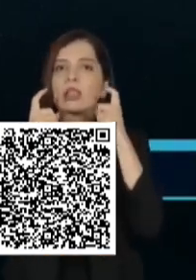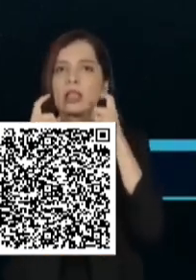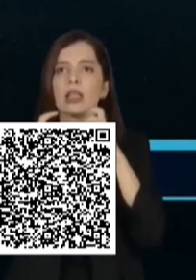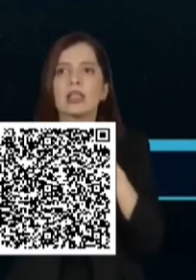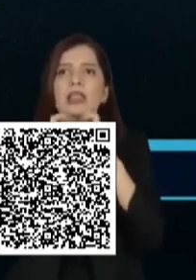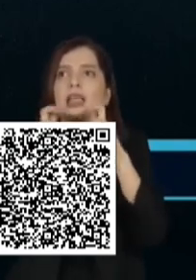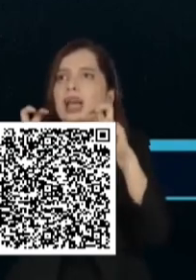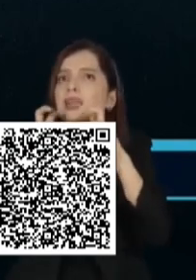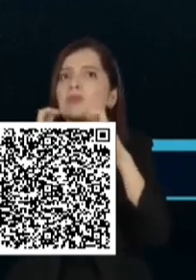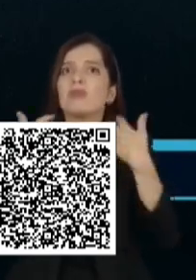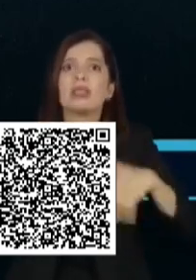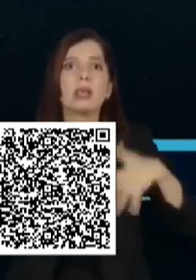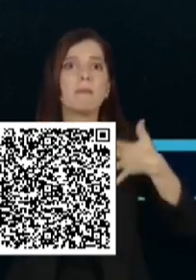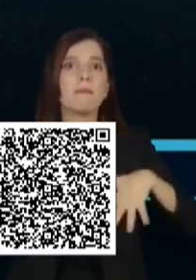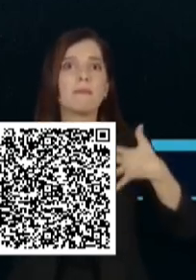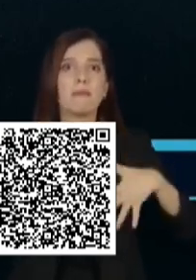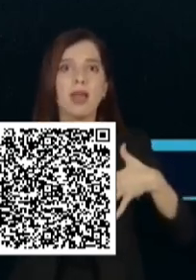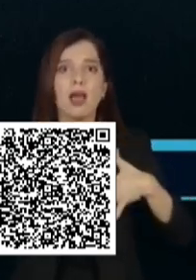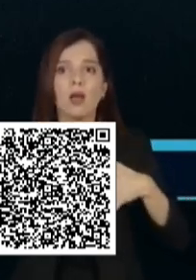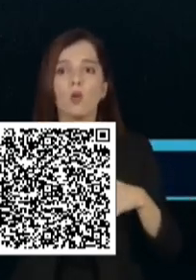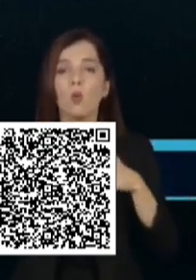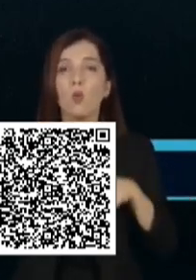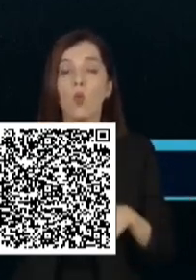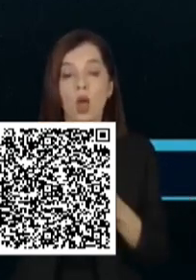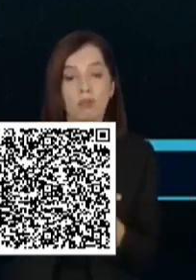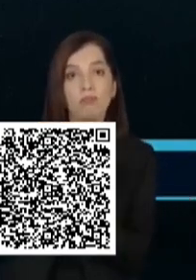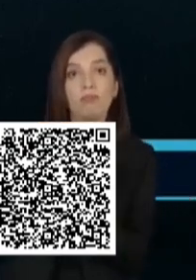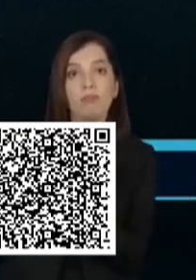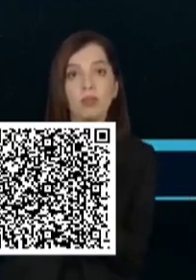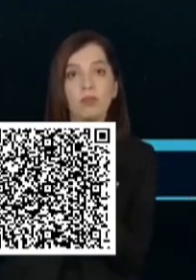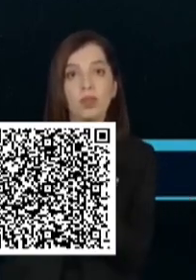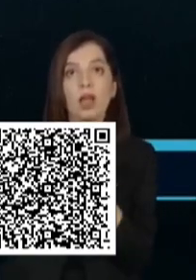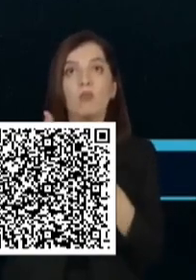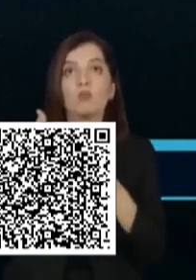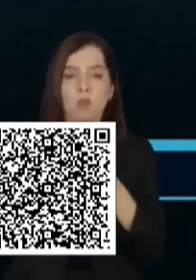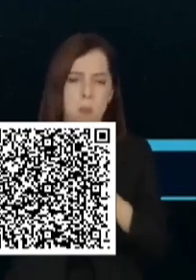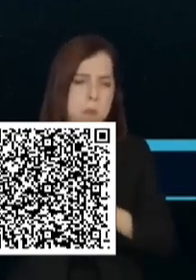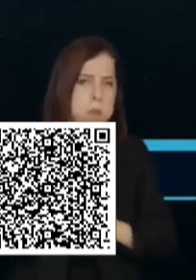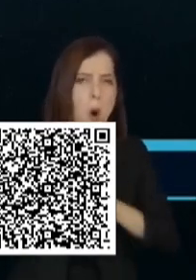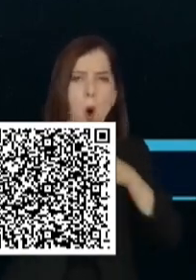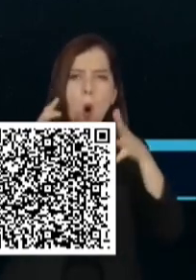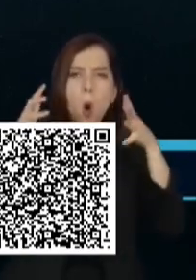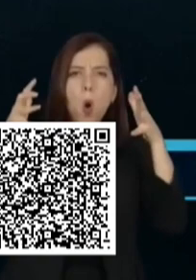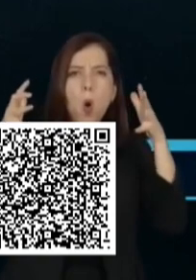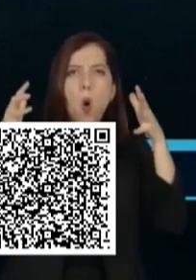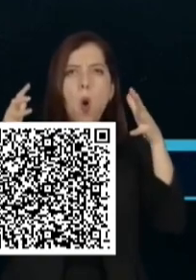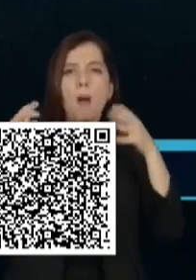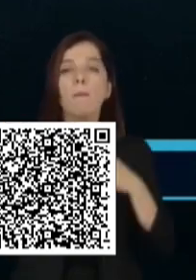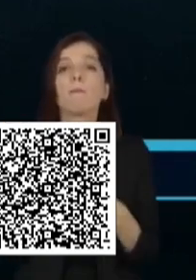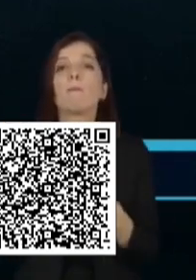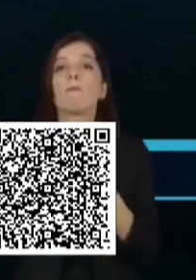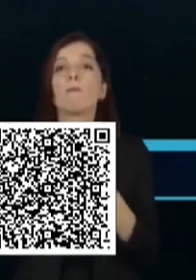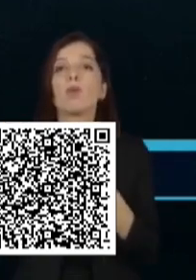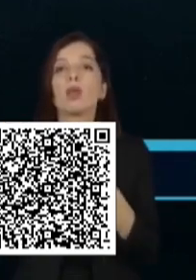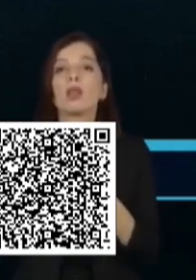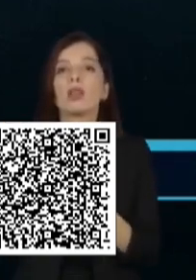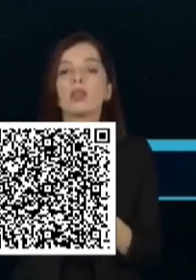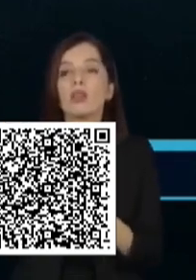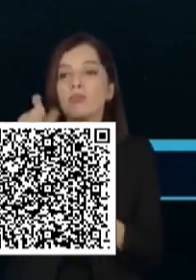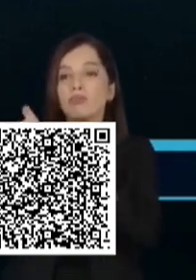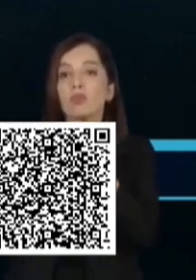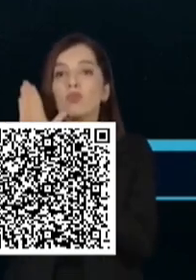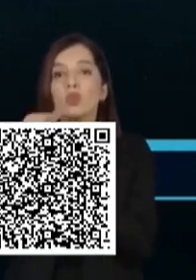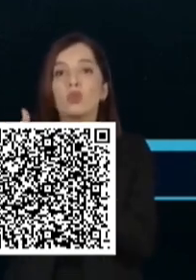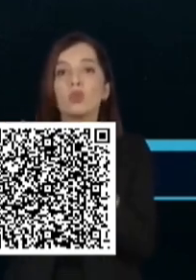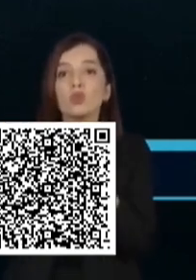o que tá sobrando o que ficou para trás É um cenário de completa devastação se cidades inteiras ficaram debaixo da água